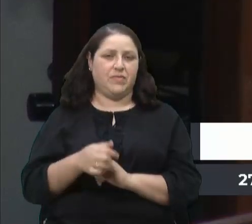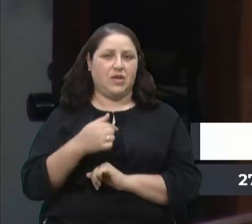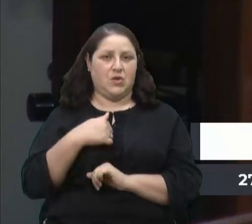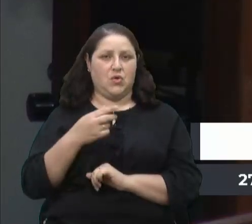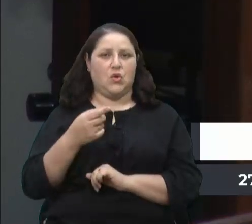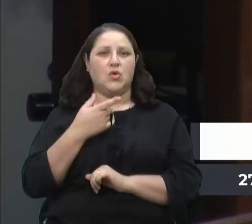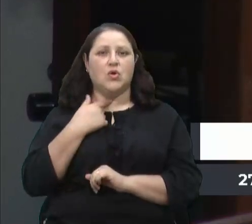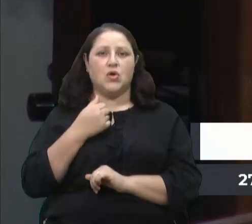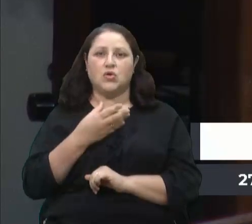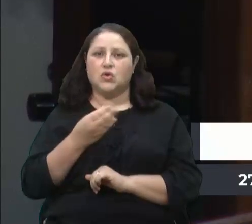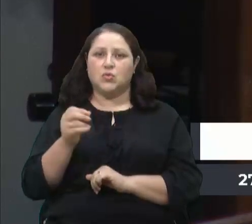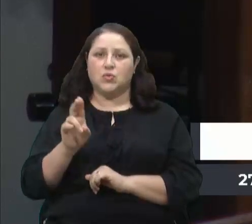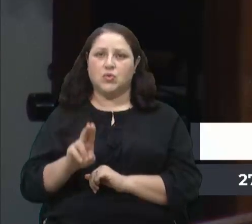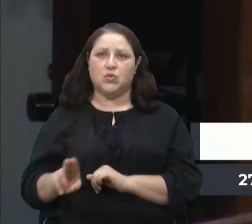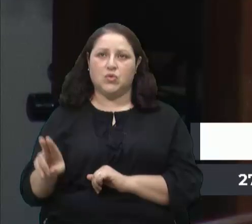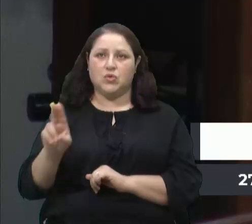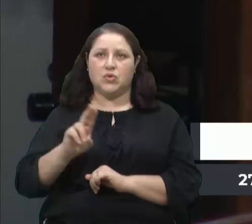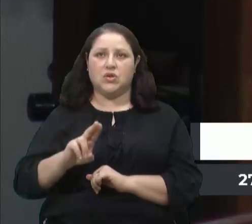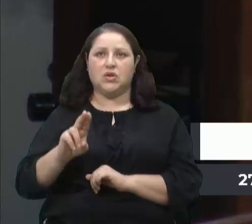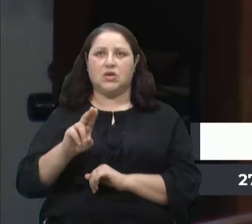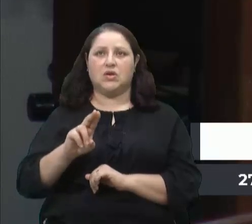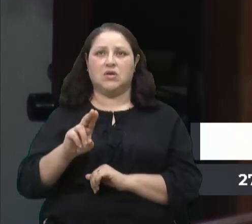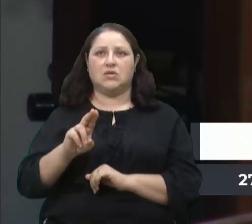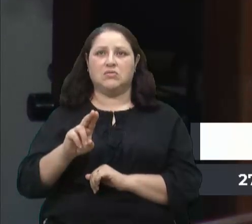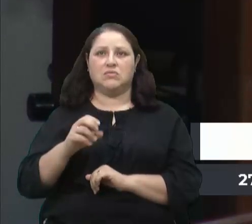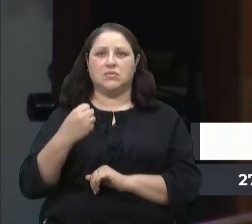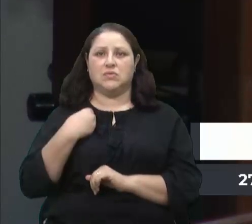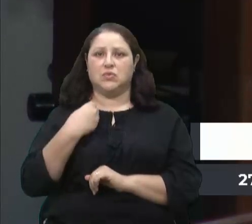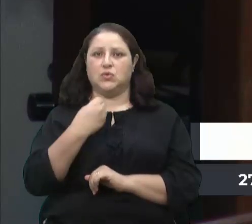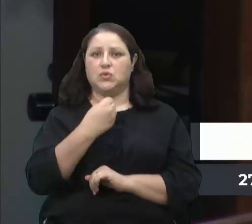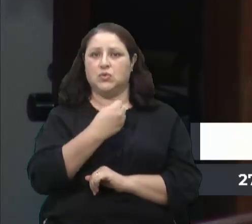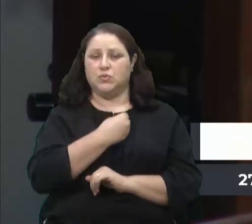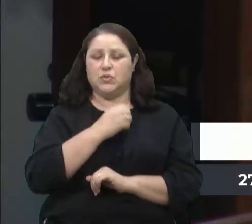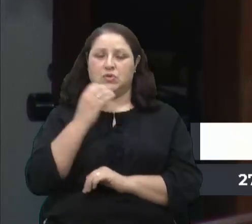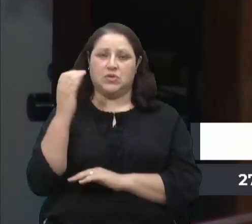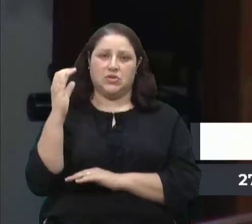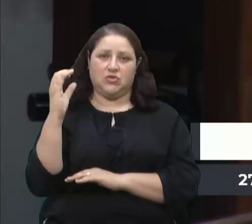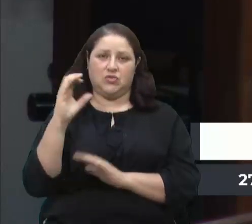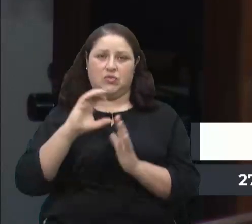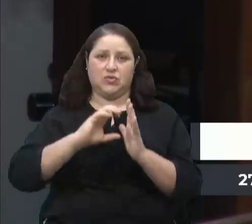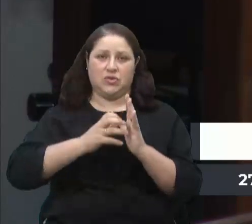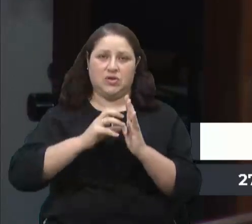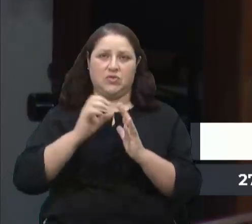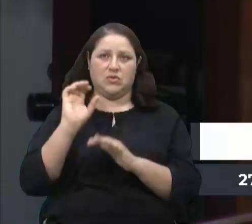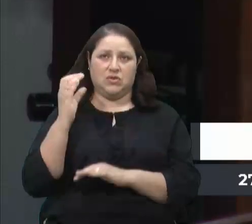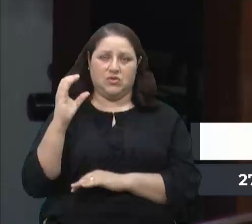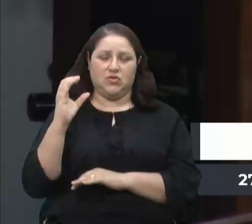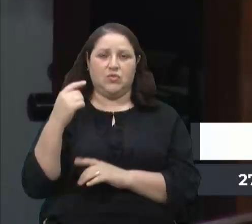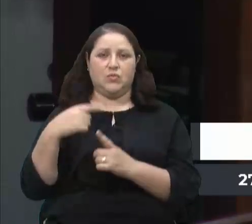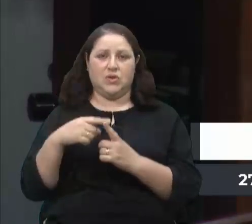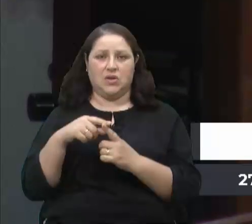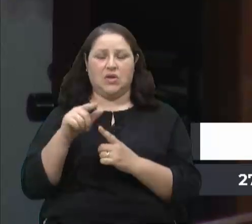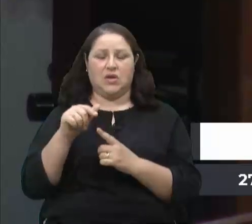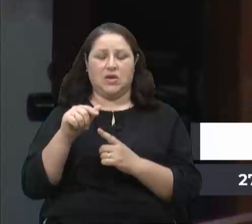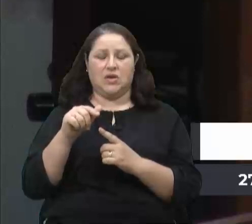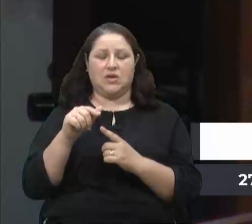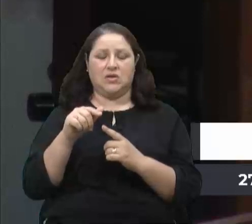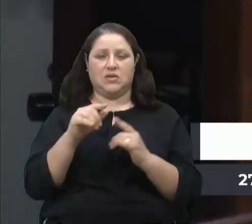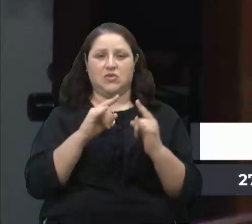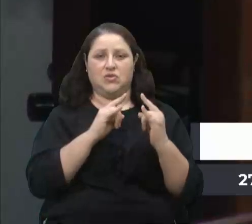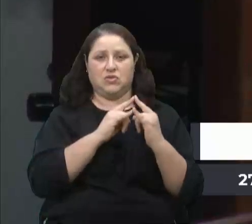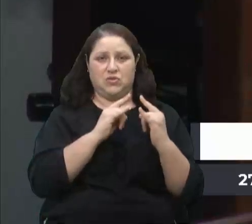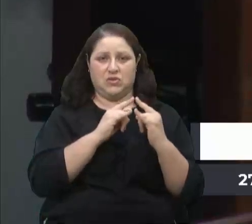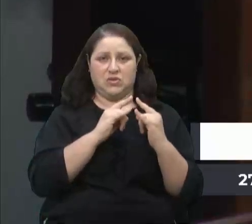usar dados científicos, inclusive. Até porque a gente está falando aqui de uma entidade que é a Associação